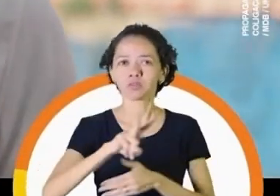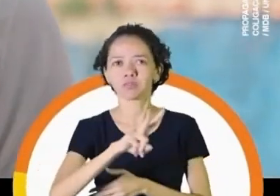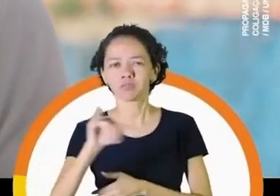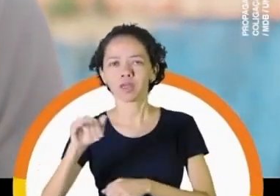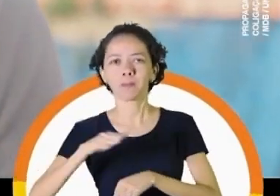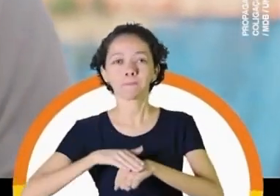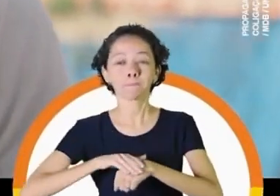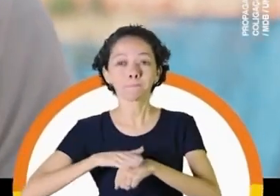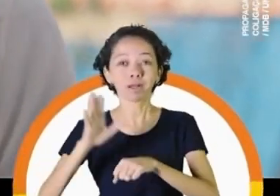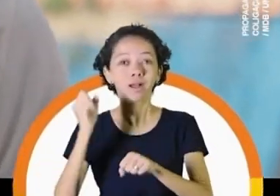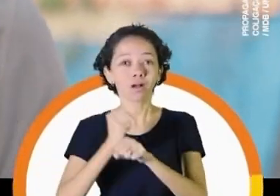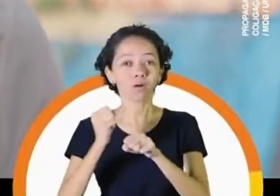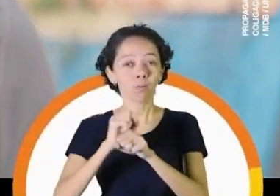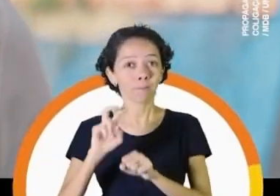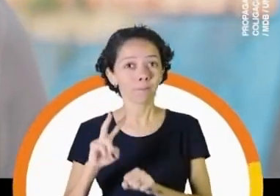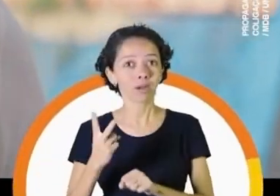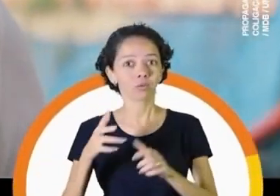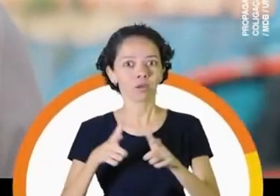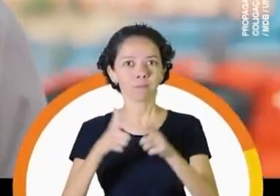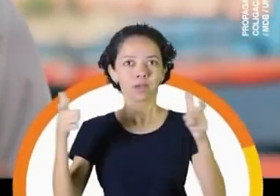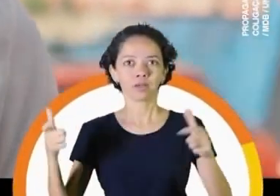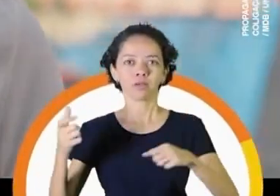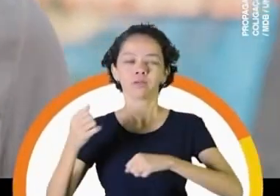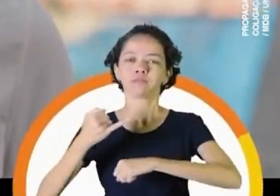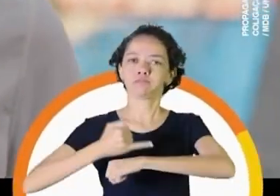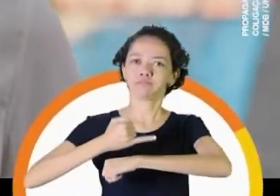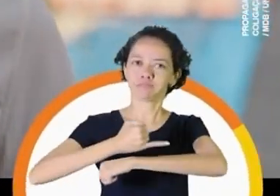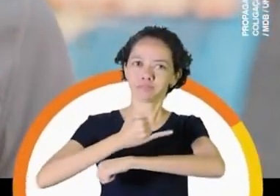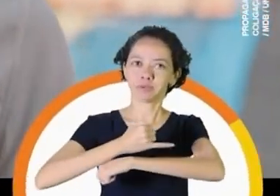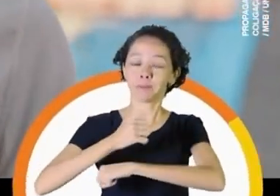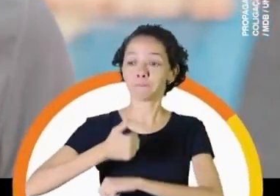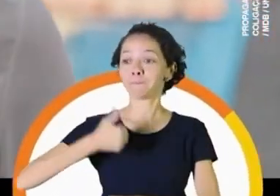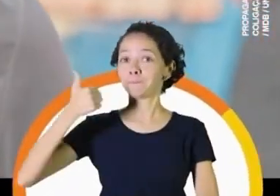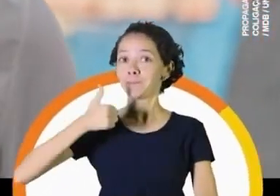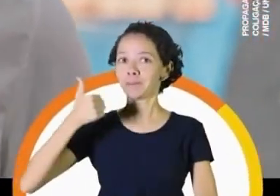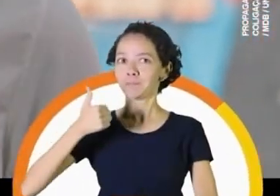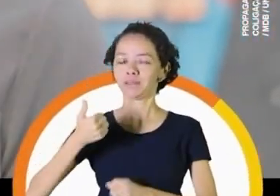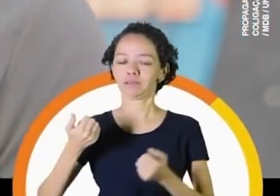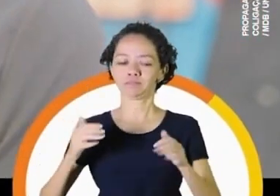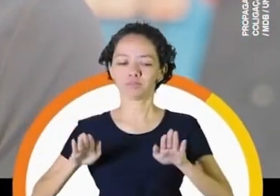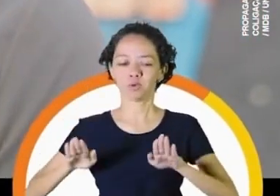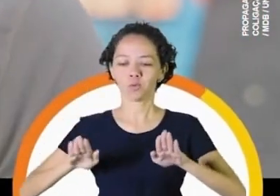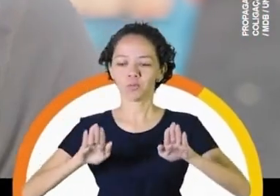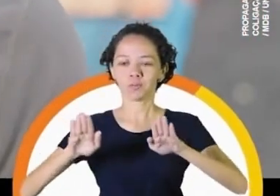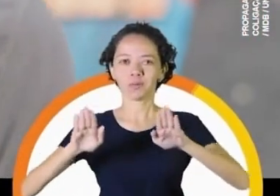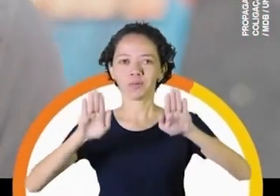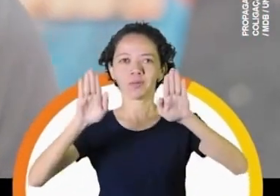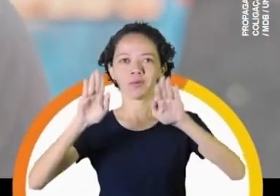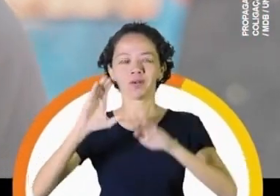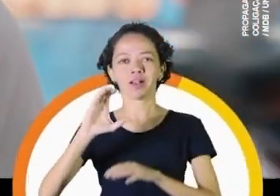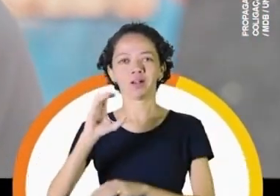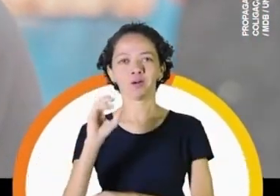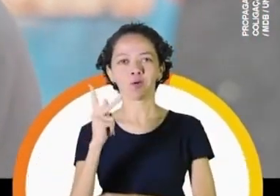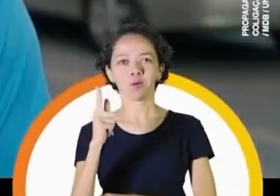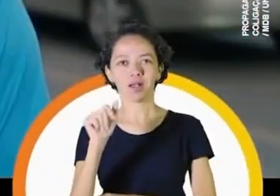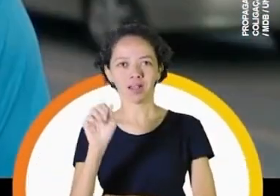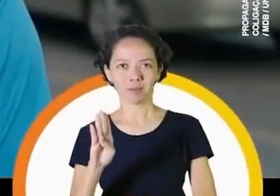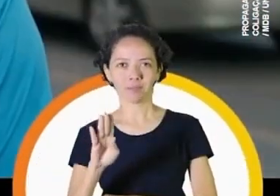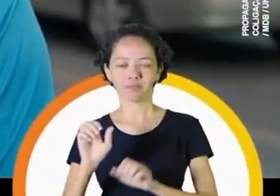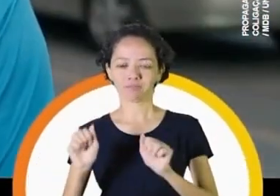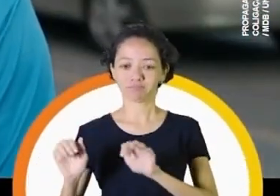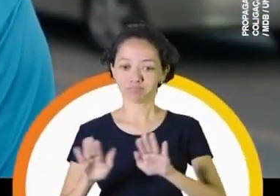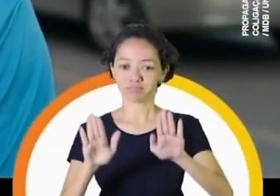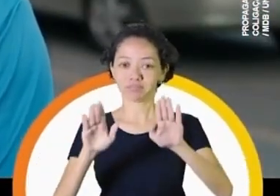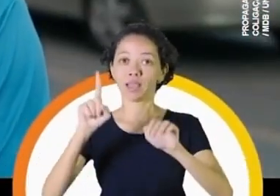gente vai fazer pelo menos 2 grandes obras de mobilidade aqui no Ibura. E a primeira delas vai ser a duplicação da ladeira da Coab.